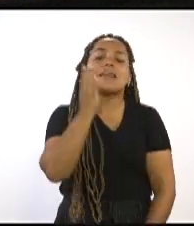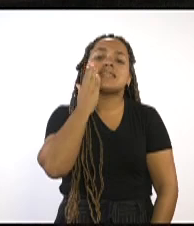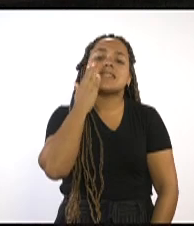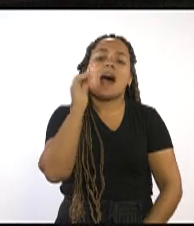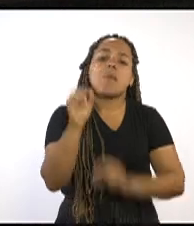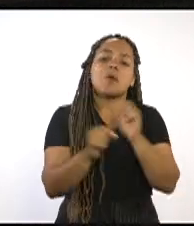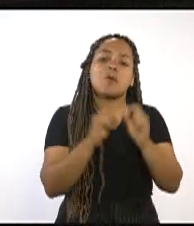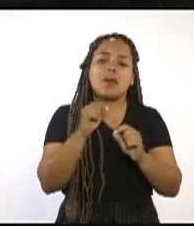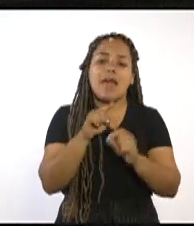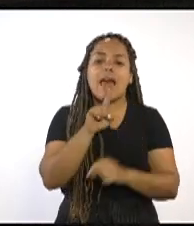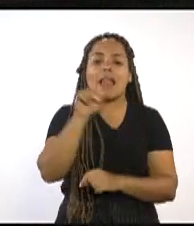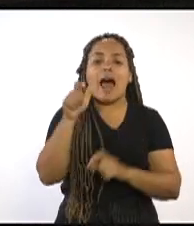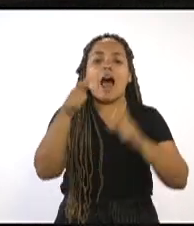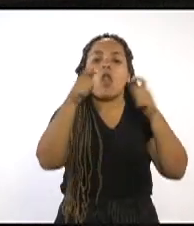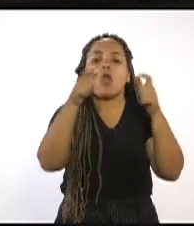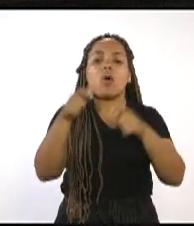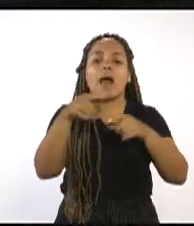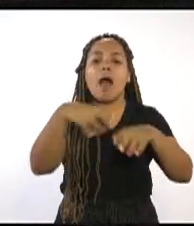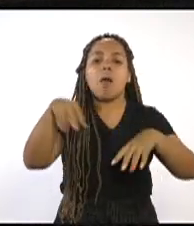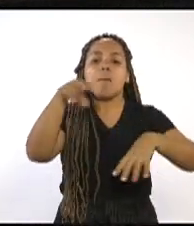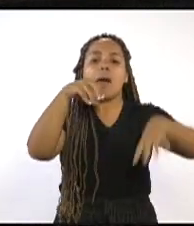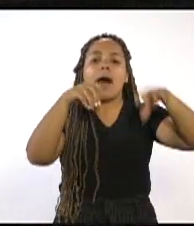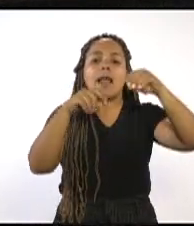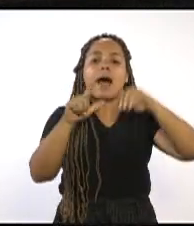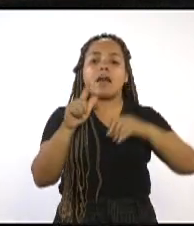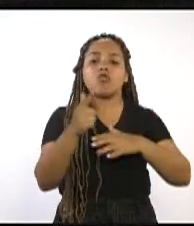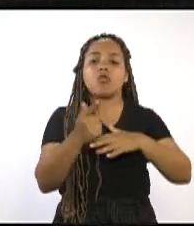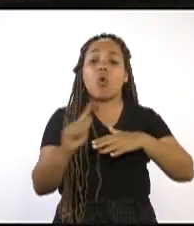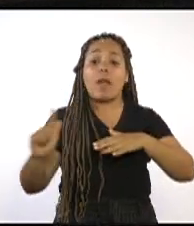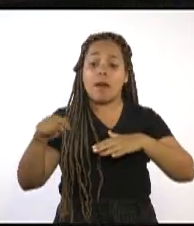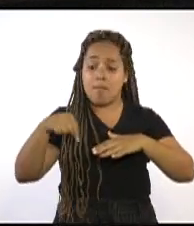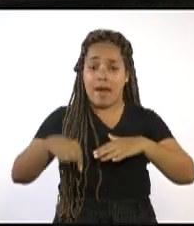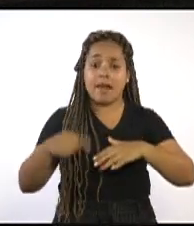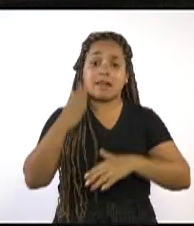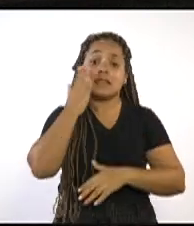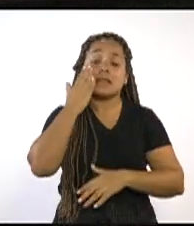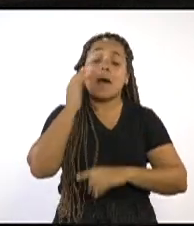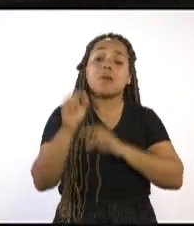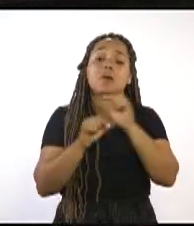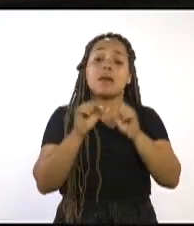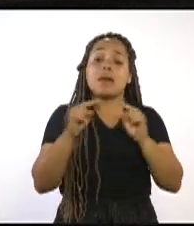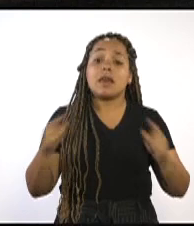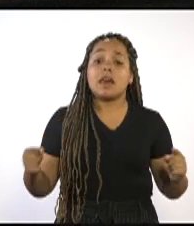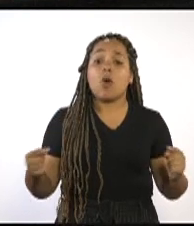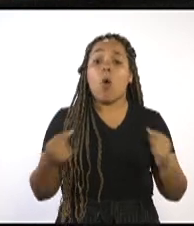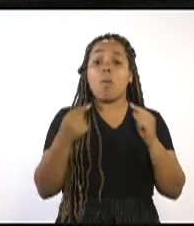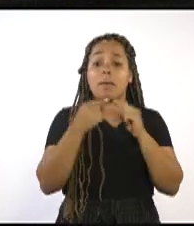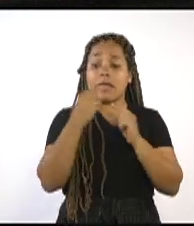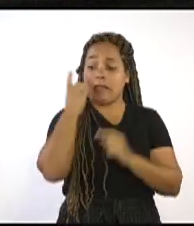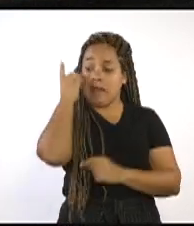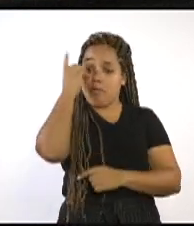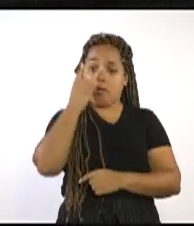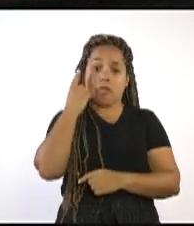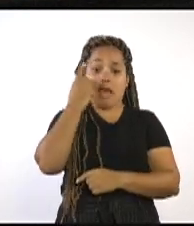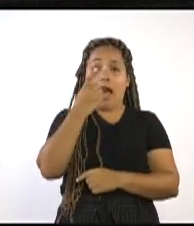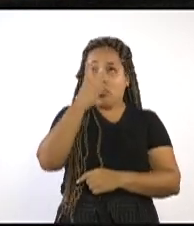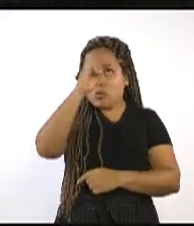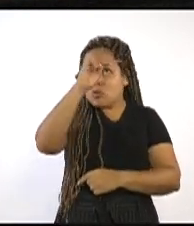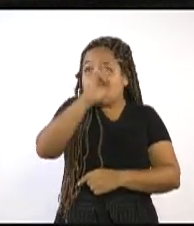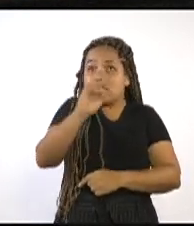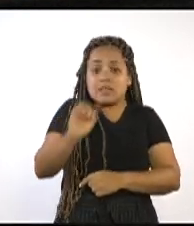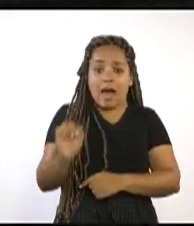secretários que não conhecem a triste realidade do nosso